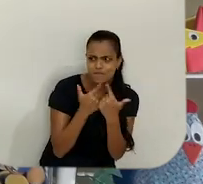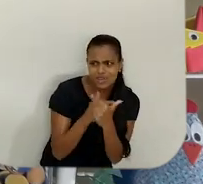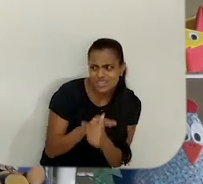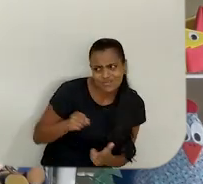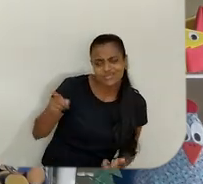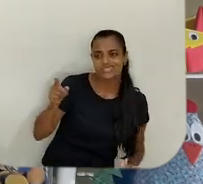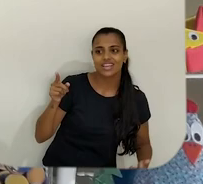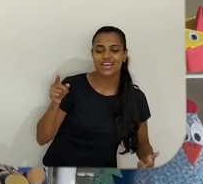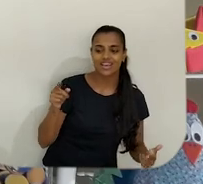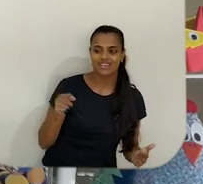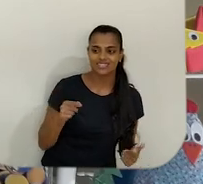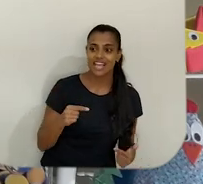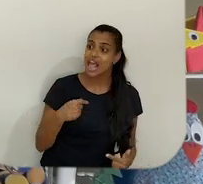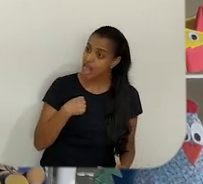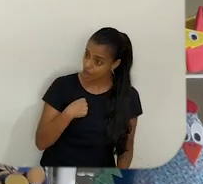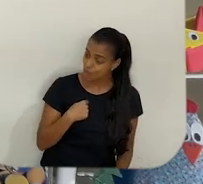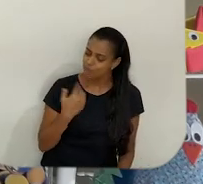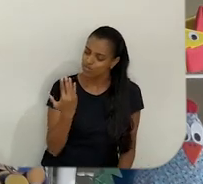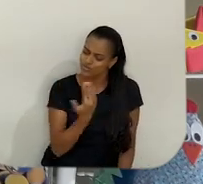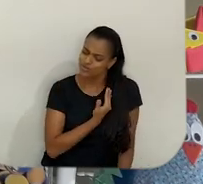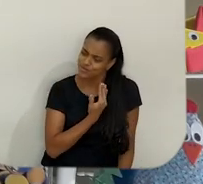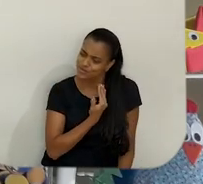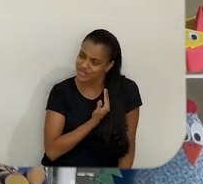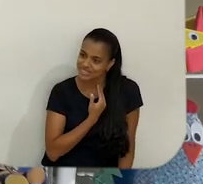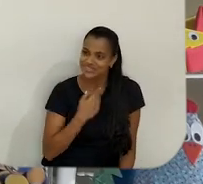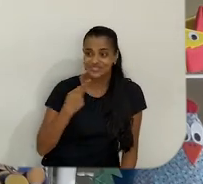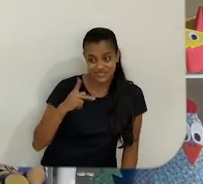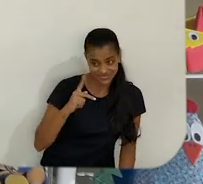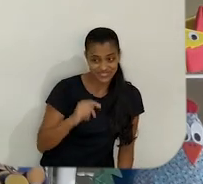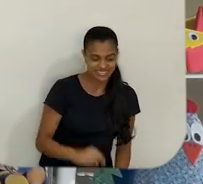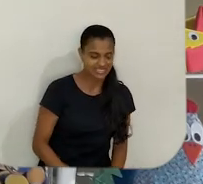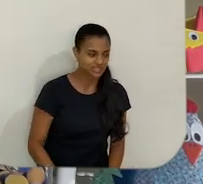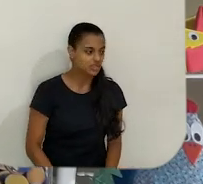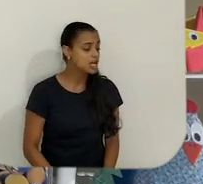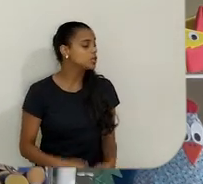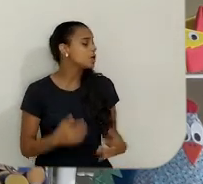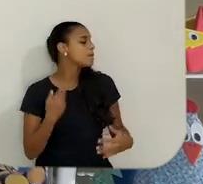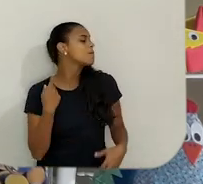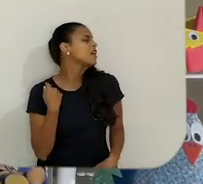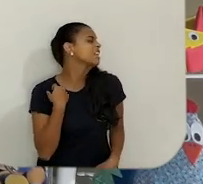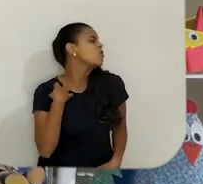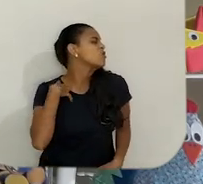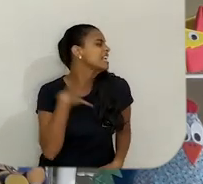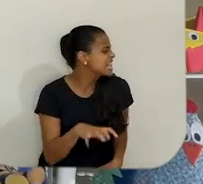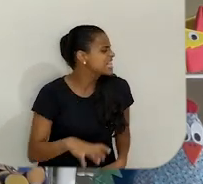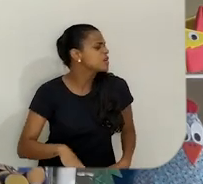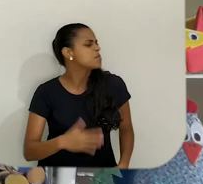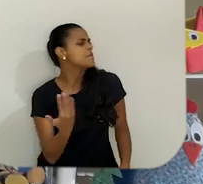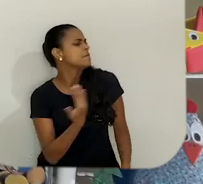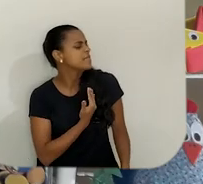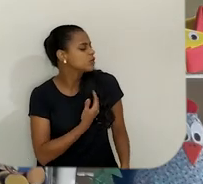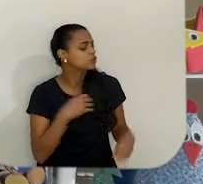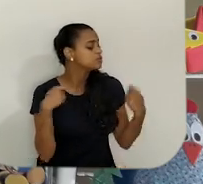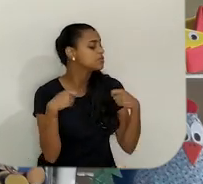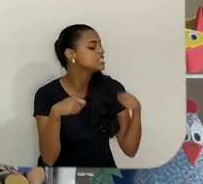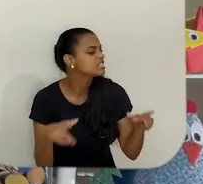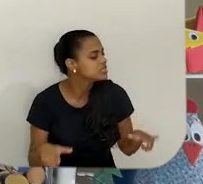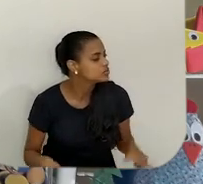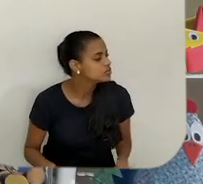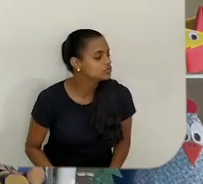você e você seu amigo eu não preciso de amigos que me dão as costas